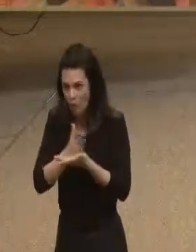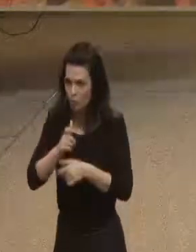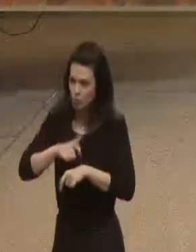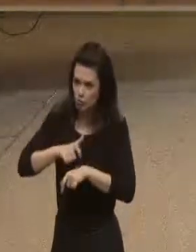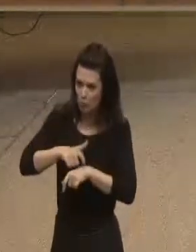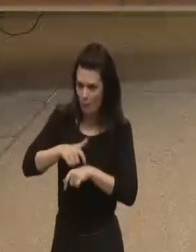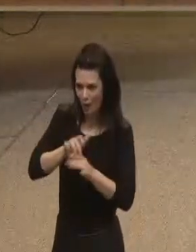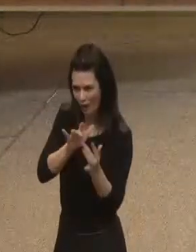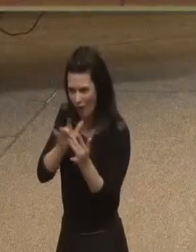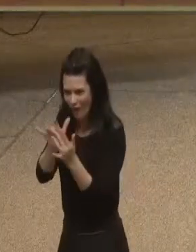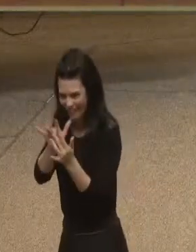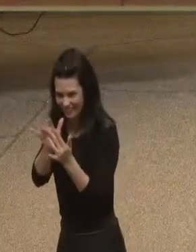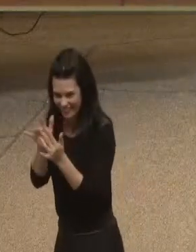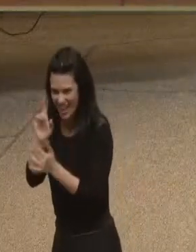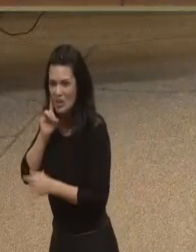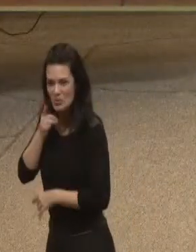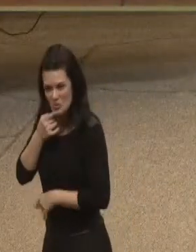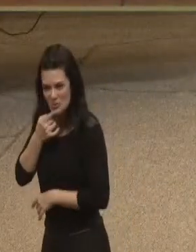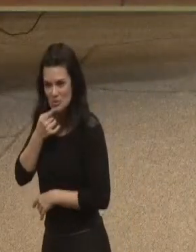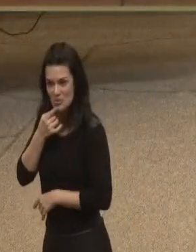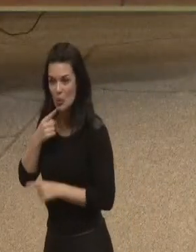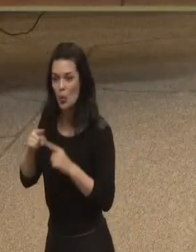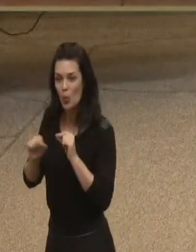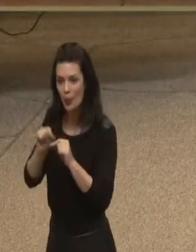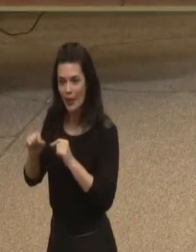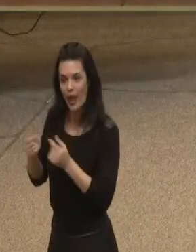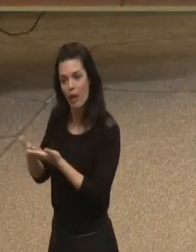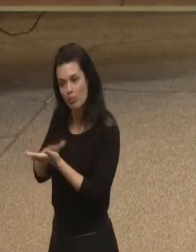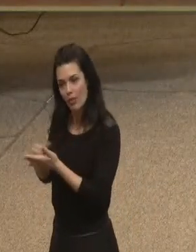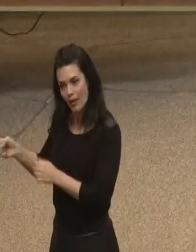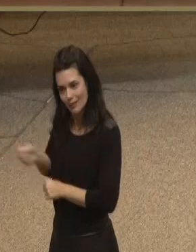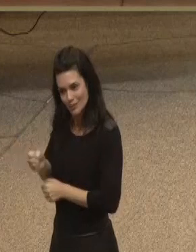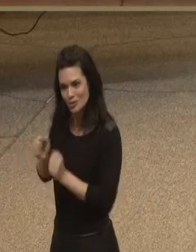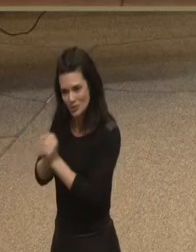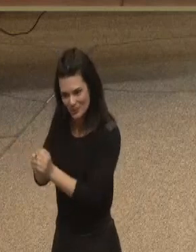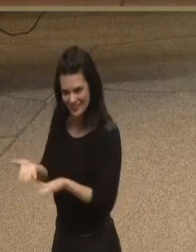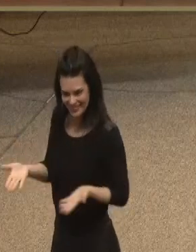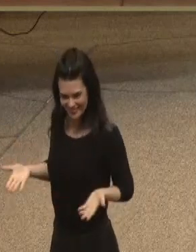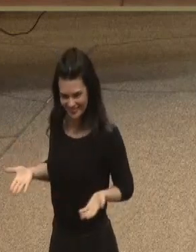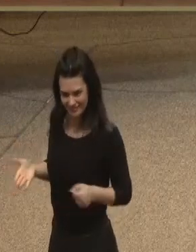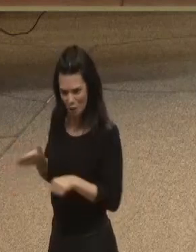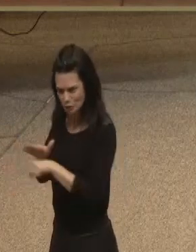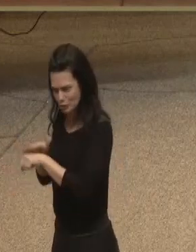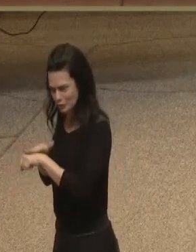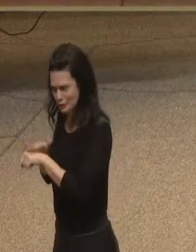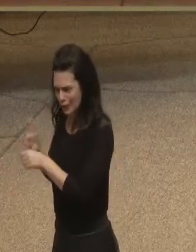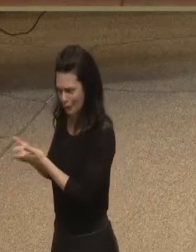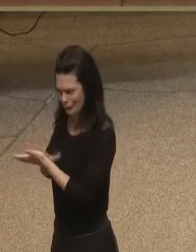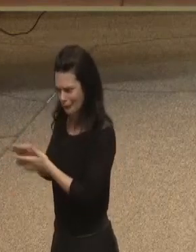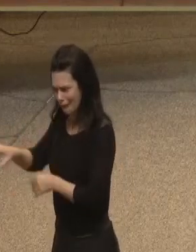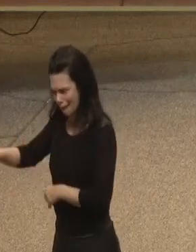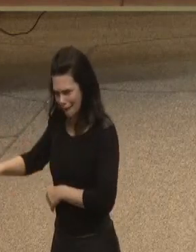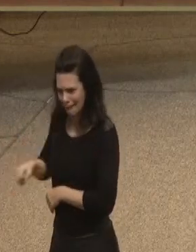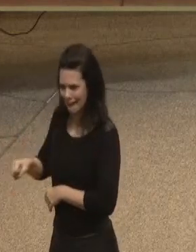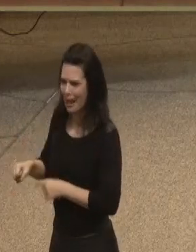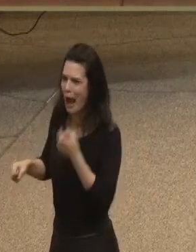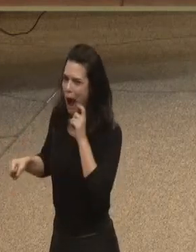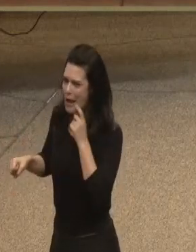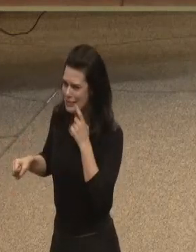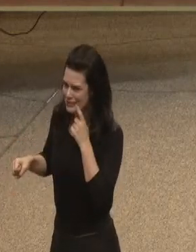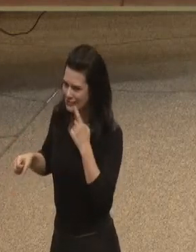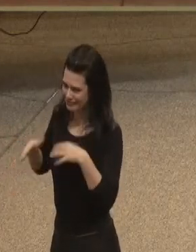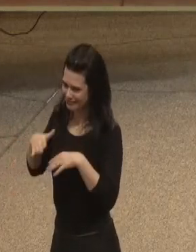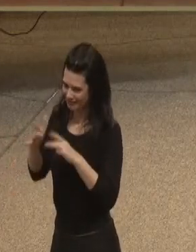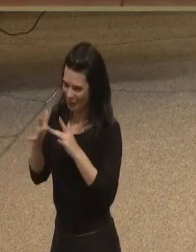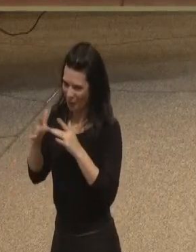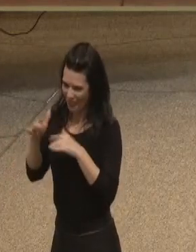poder ter contato com eles, sim, por meio dos intérpretes. Chamo alguém, pego pela mão, geralmente é a Cíntia, que eu conheço